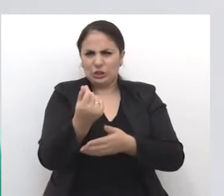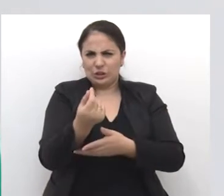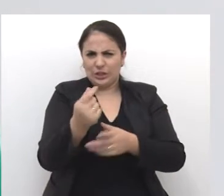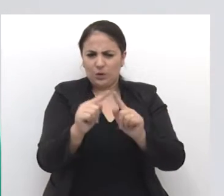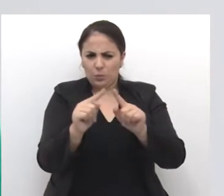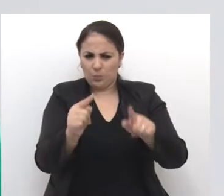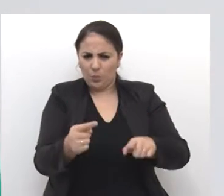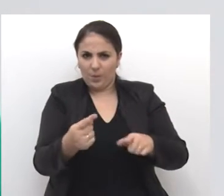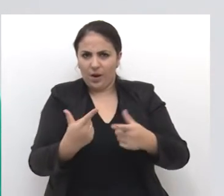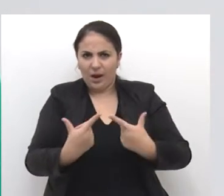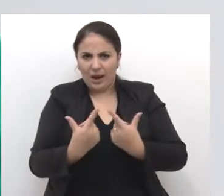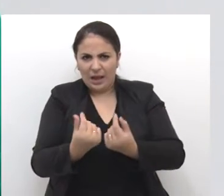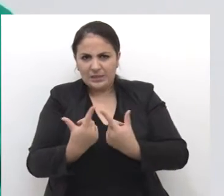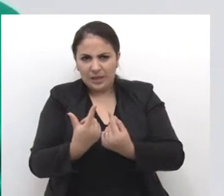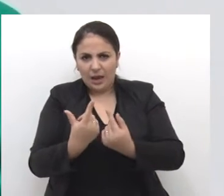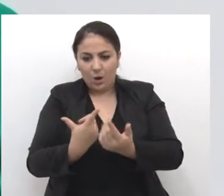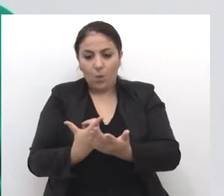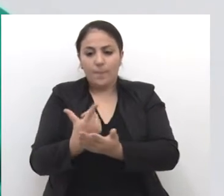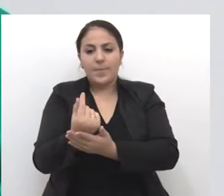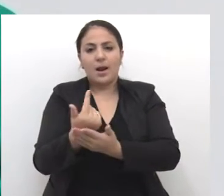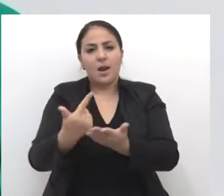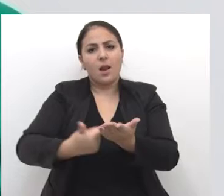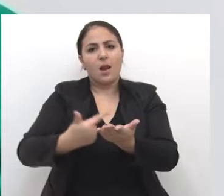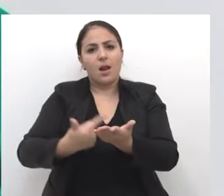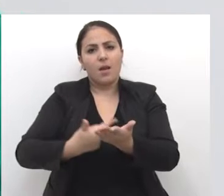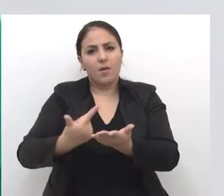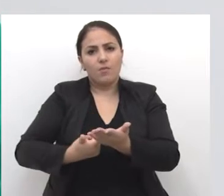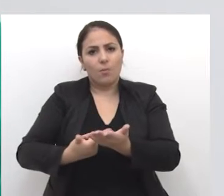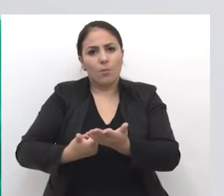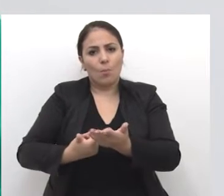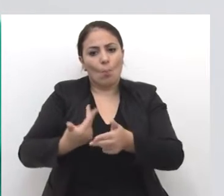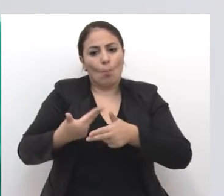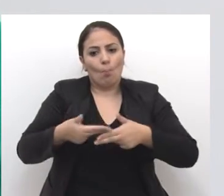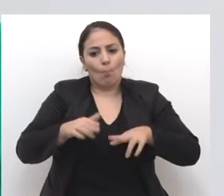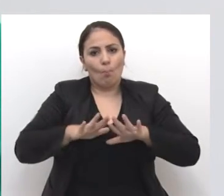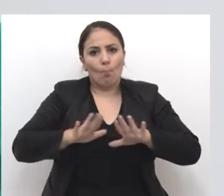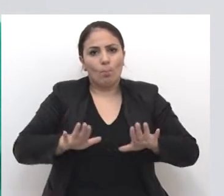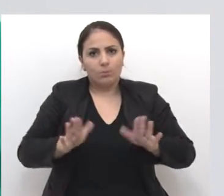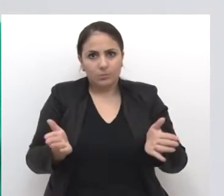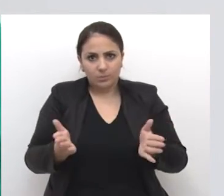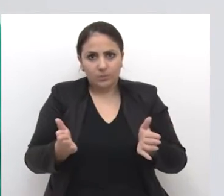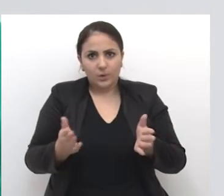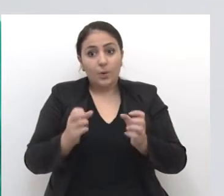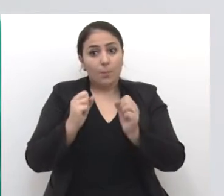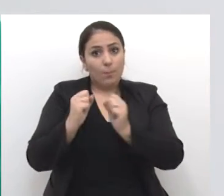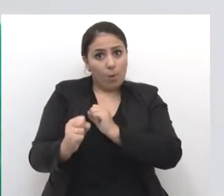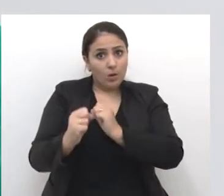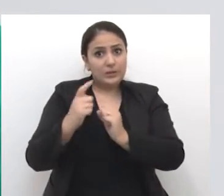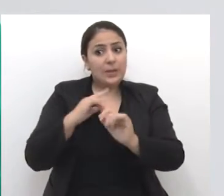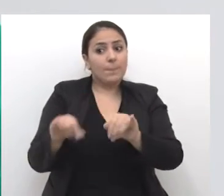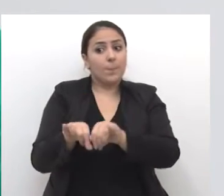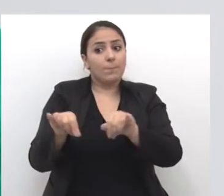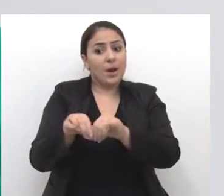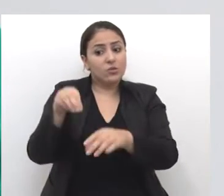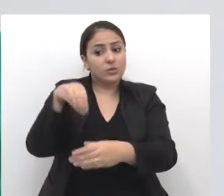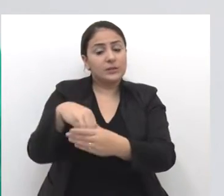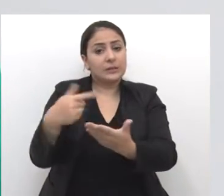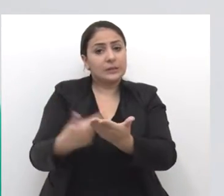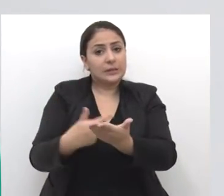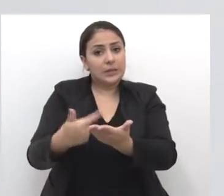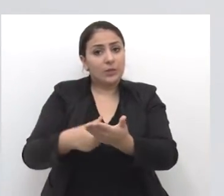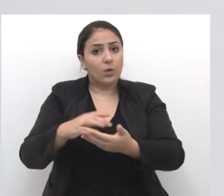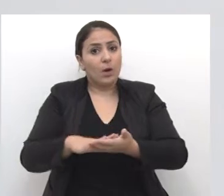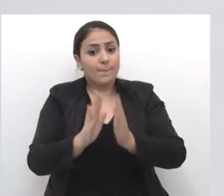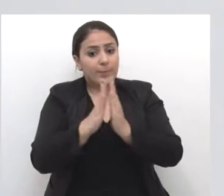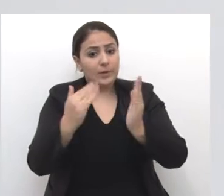em livros semi-pornográficos, que possa, de uma forma ou de outra, através das bibliotecas públicas, cair nas